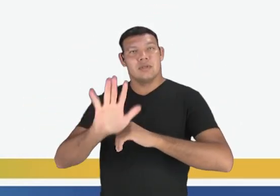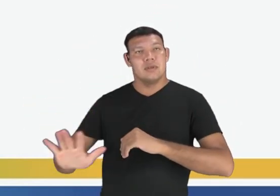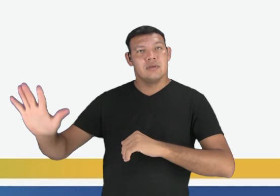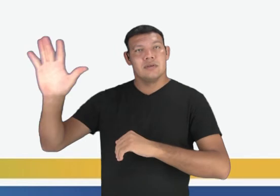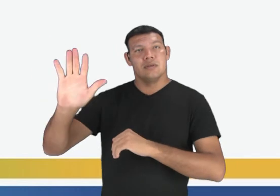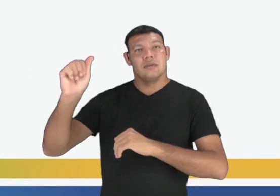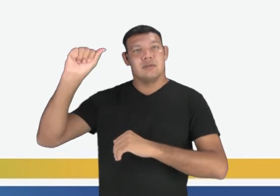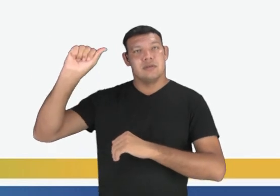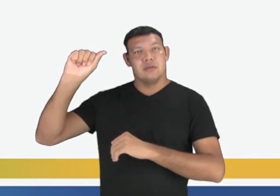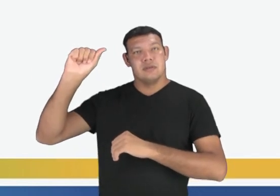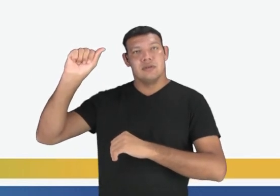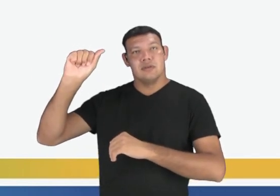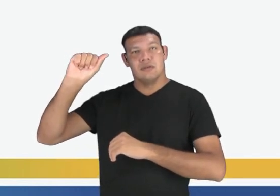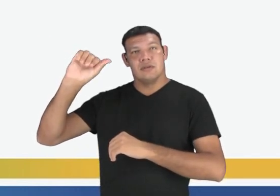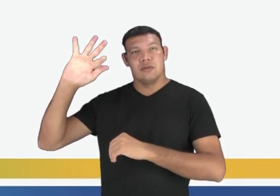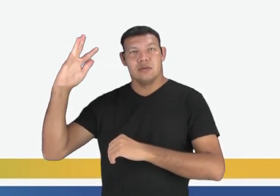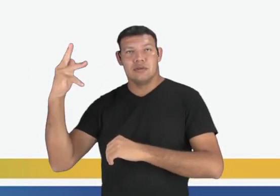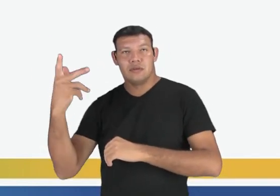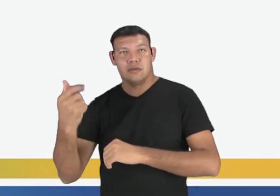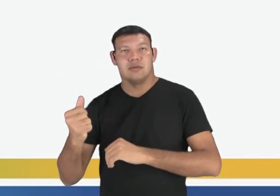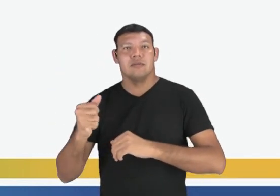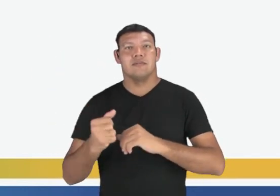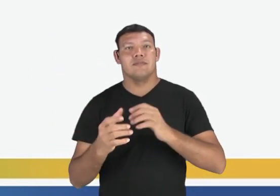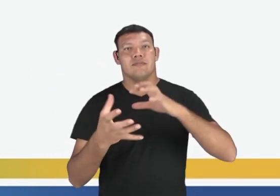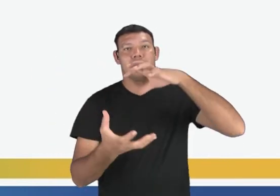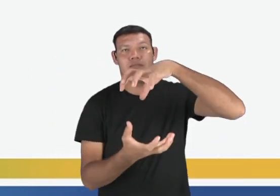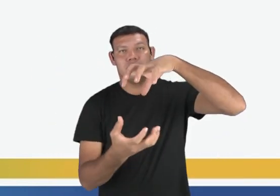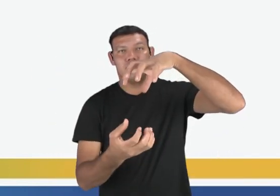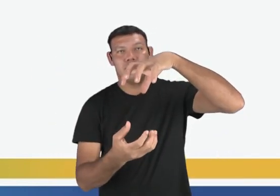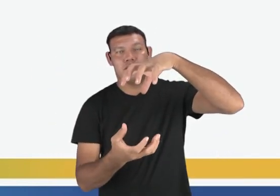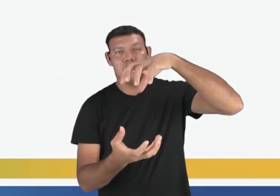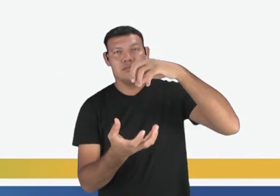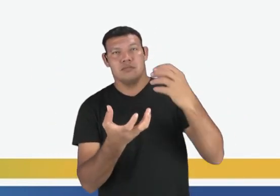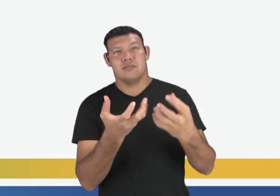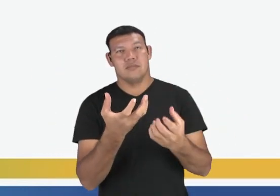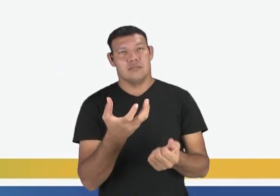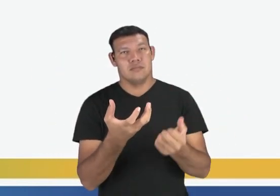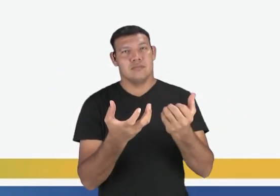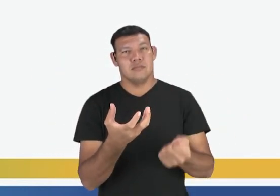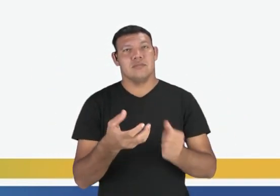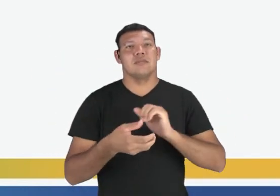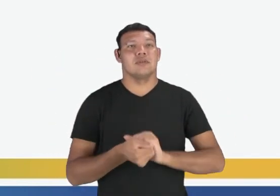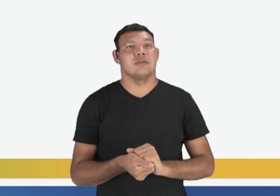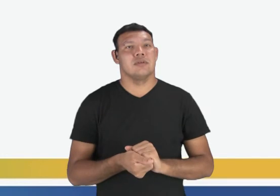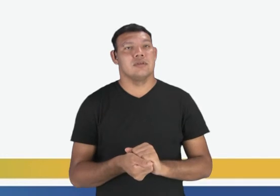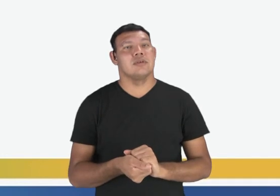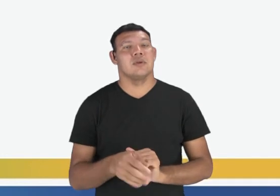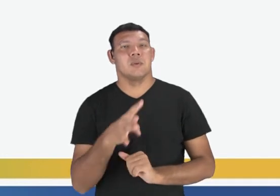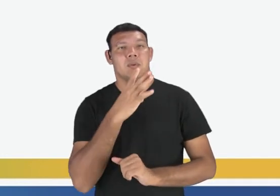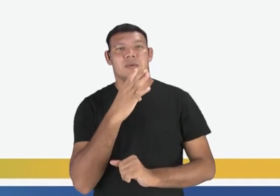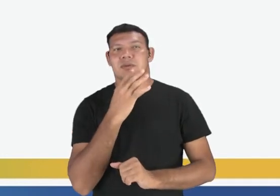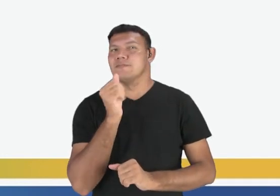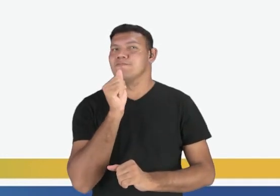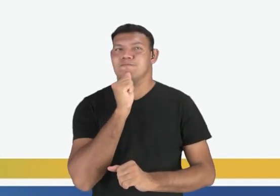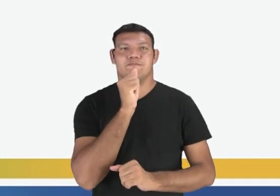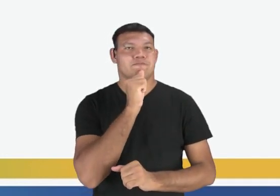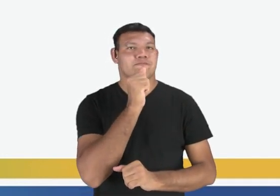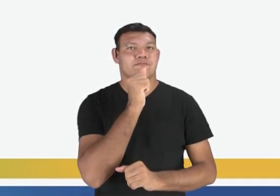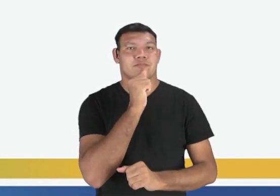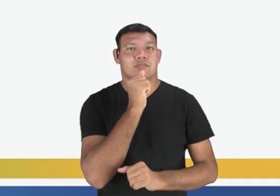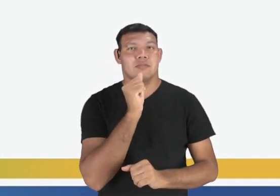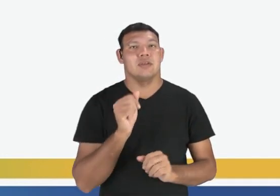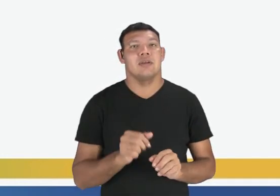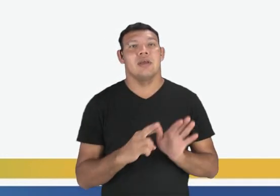nome dele? Letra A, Cláudio Ptolomeu, mapas? Letra B, Cláudio Almeida e satélite? Isso é para completar as lacunas